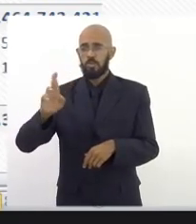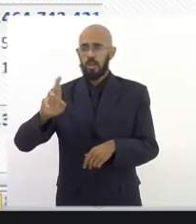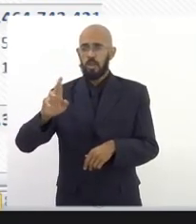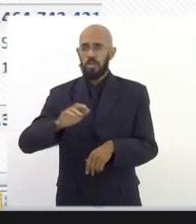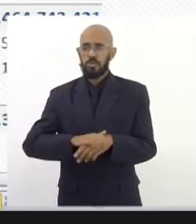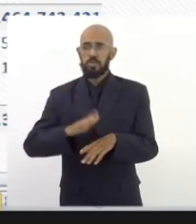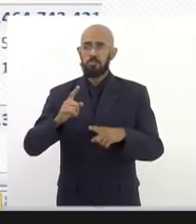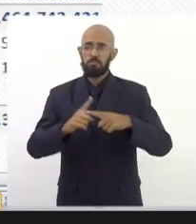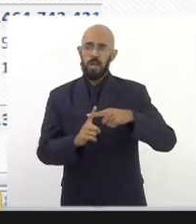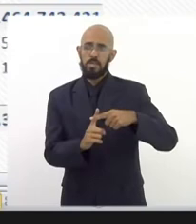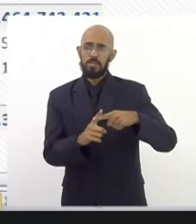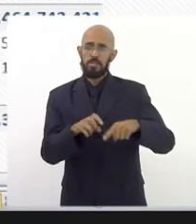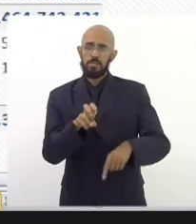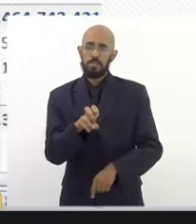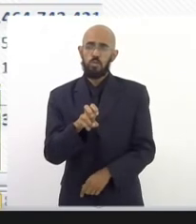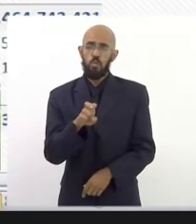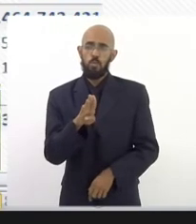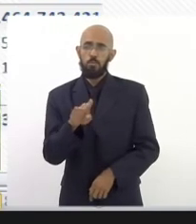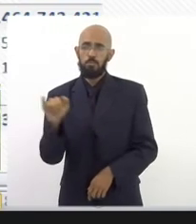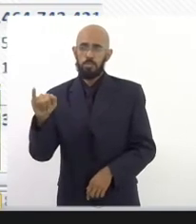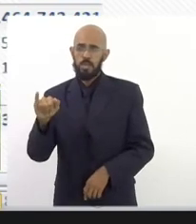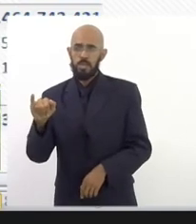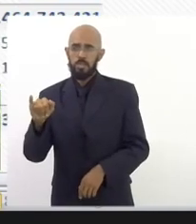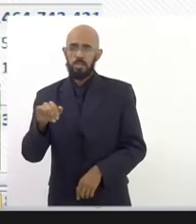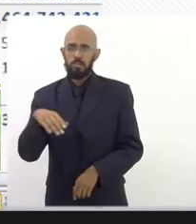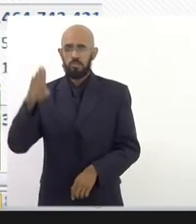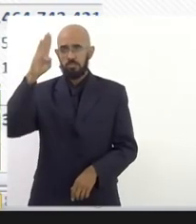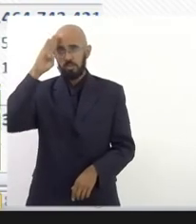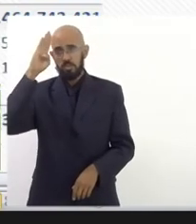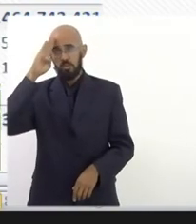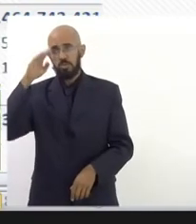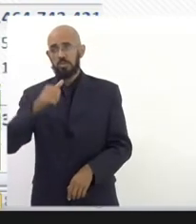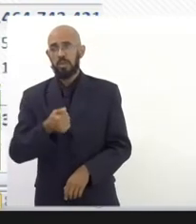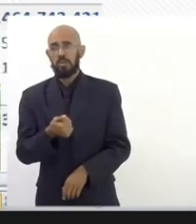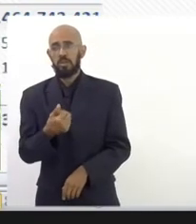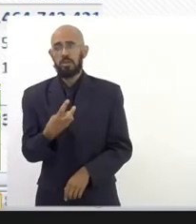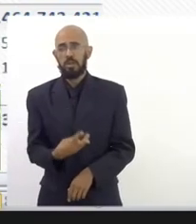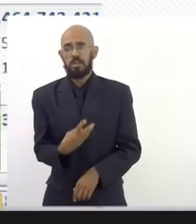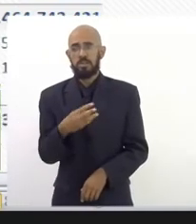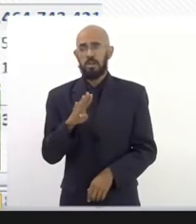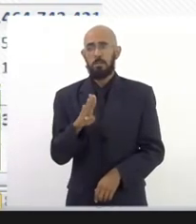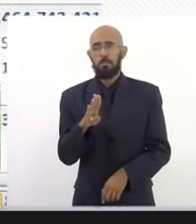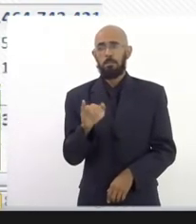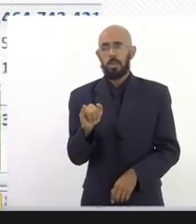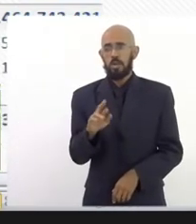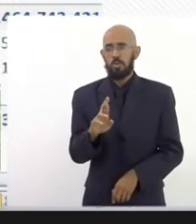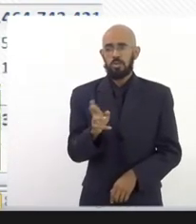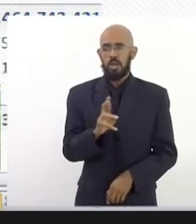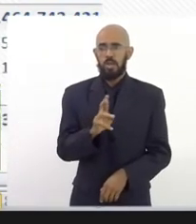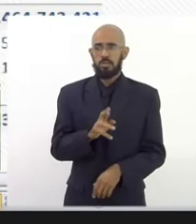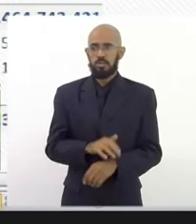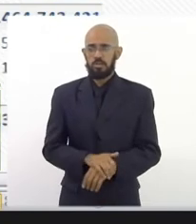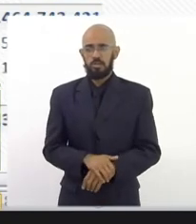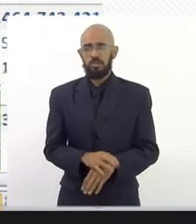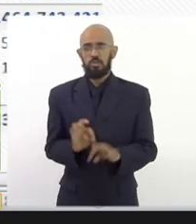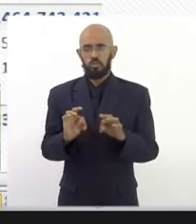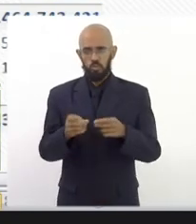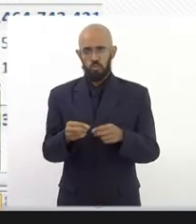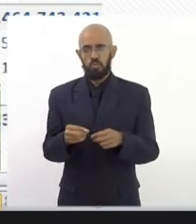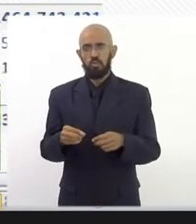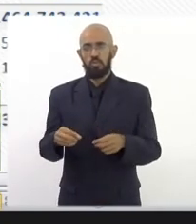bi dos militares, a gente tem 13 bi, e isso veio tudo dos royalties